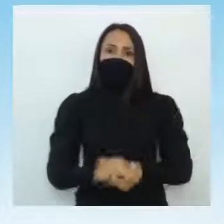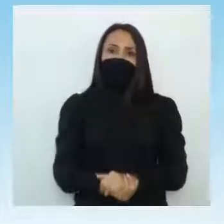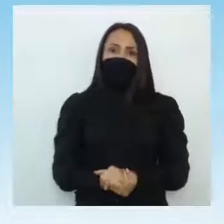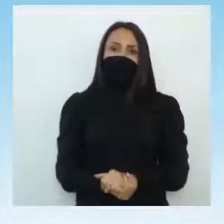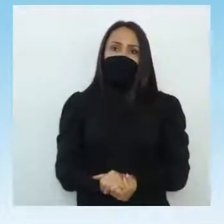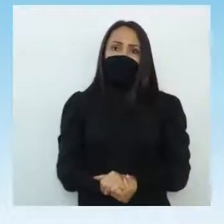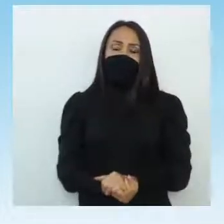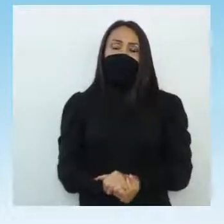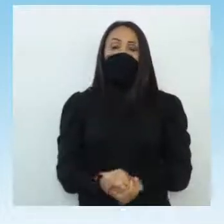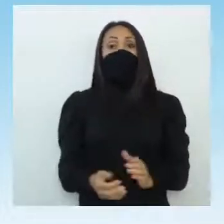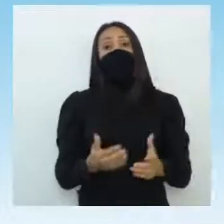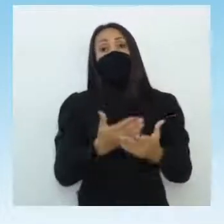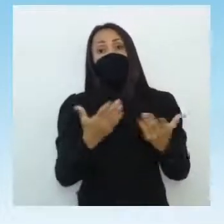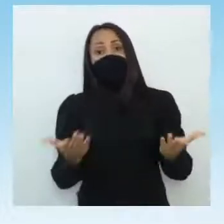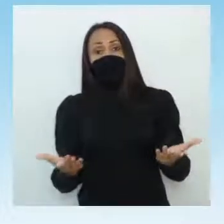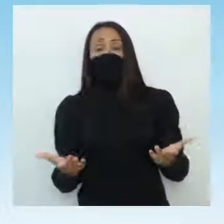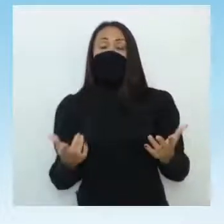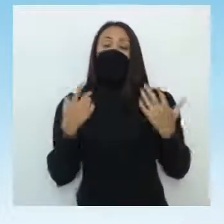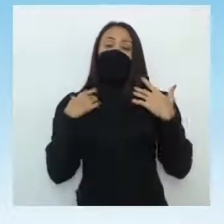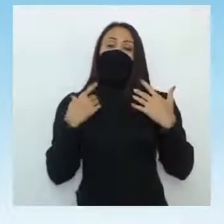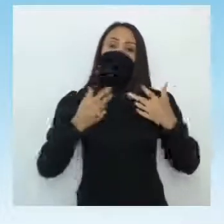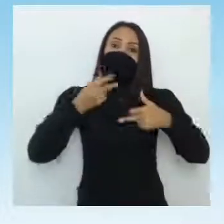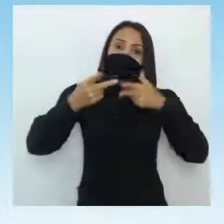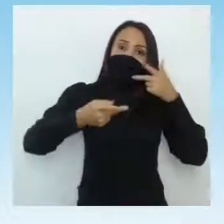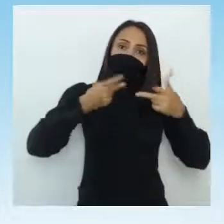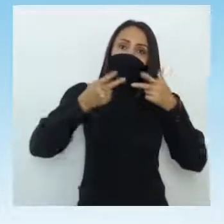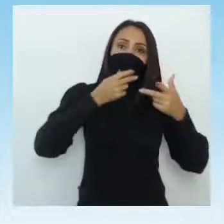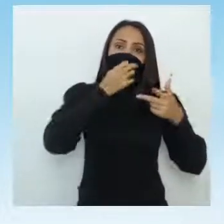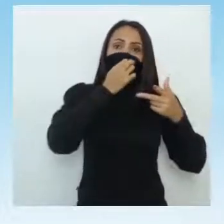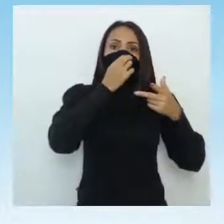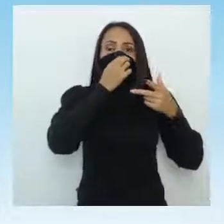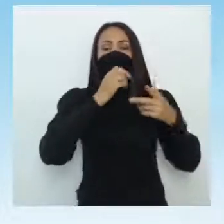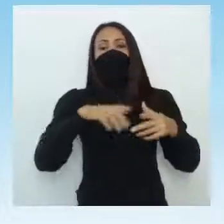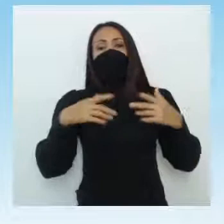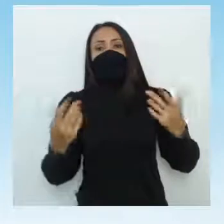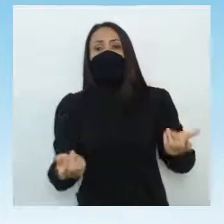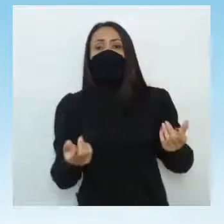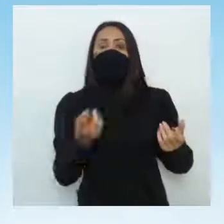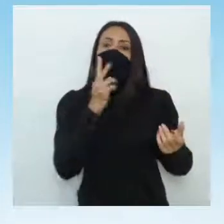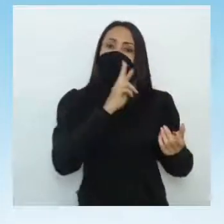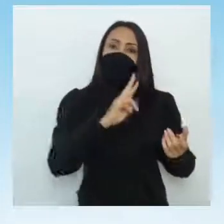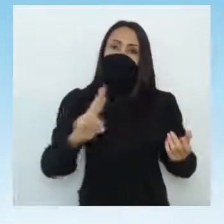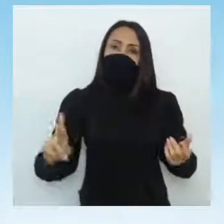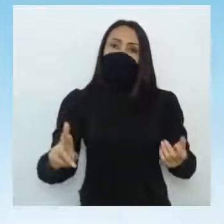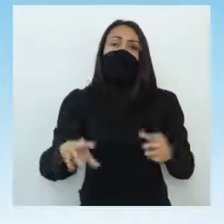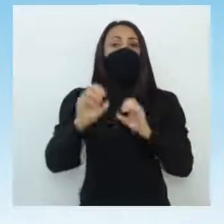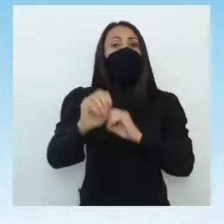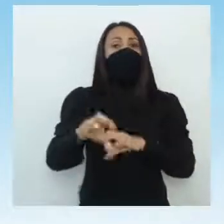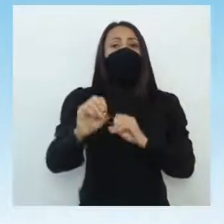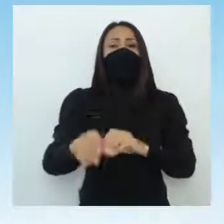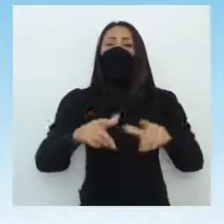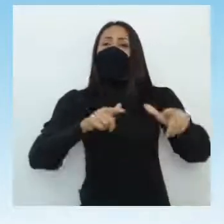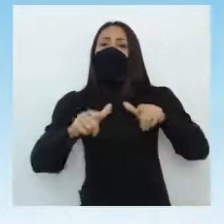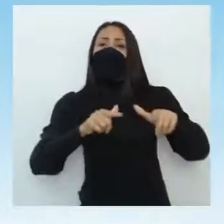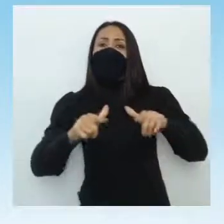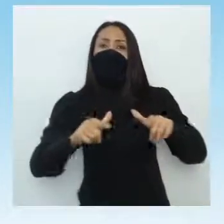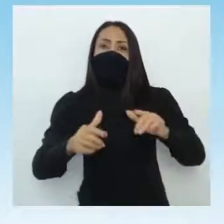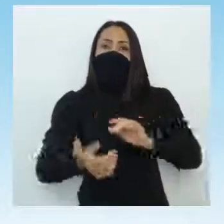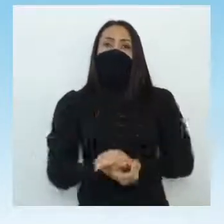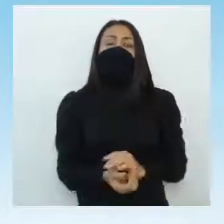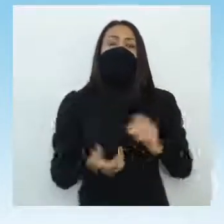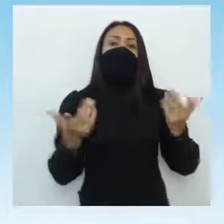é esse ponto aqui que o nosso componente ensino religioso trabalha, essa preocupação de ensinar a pluralidade,